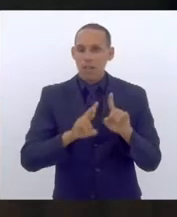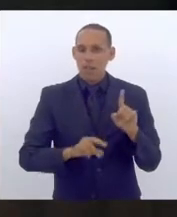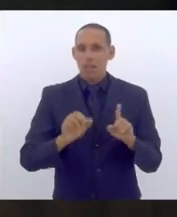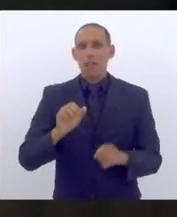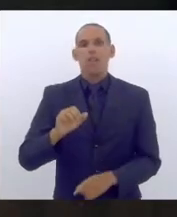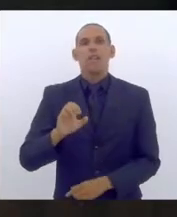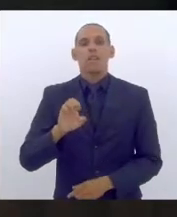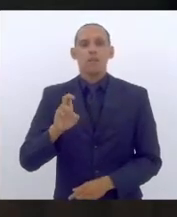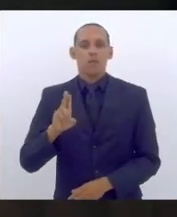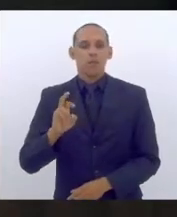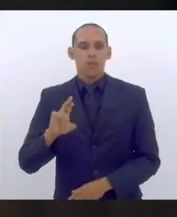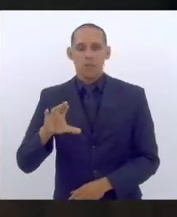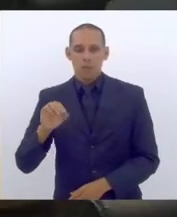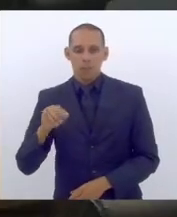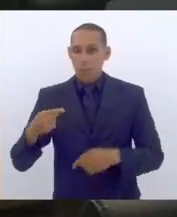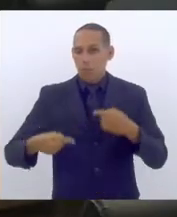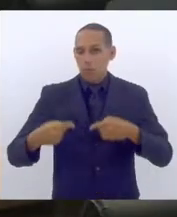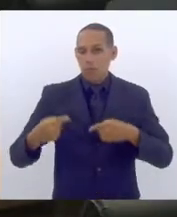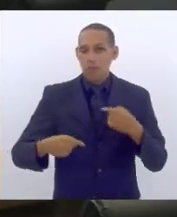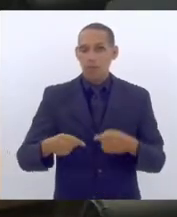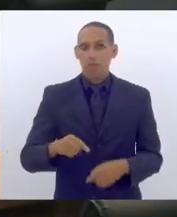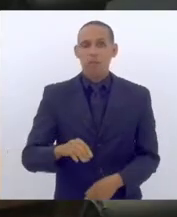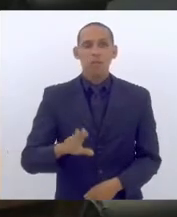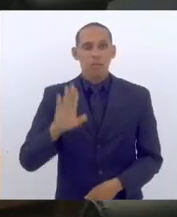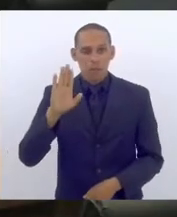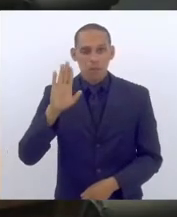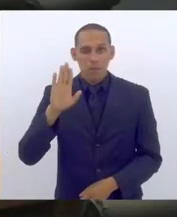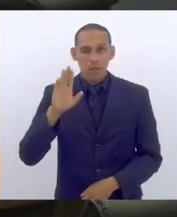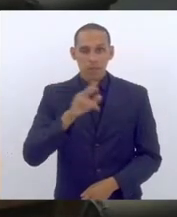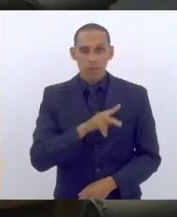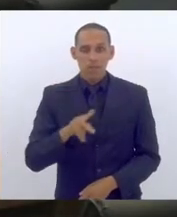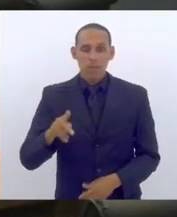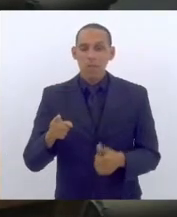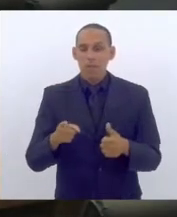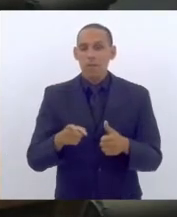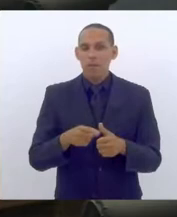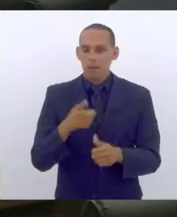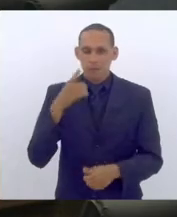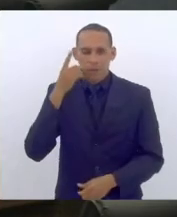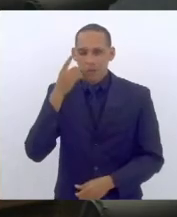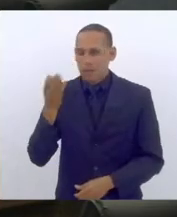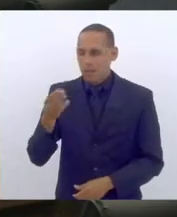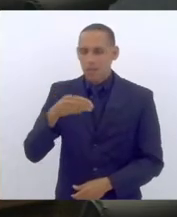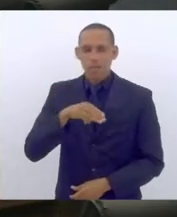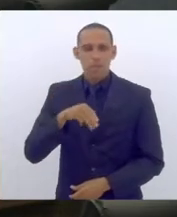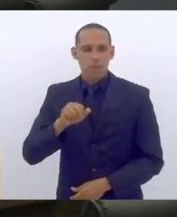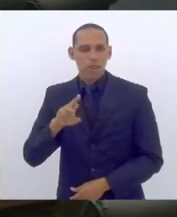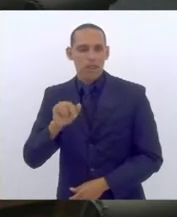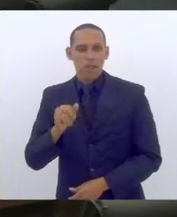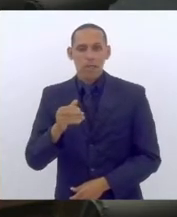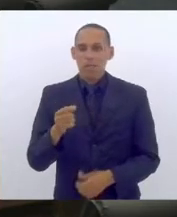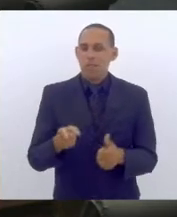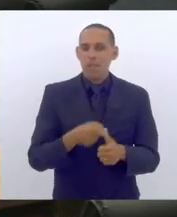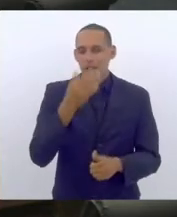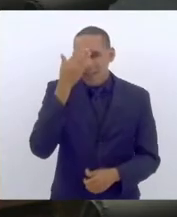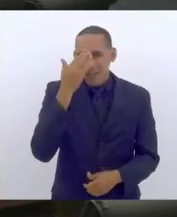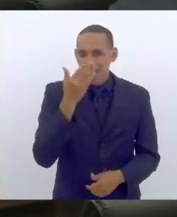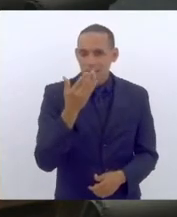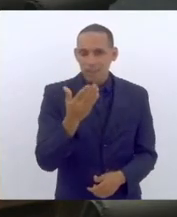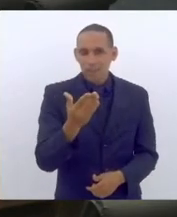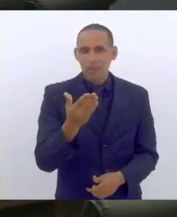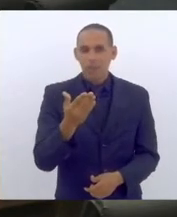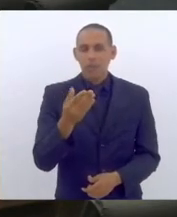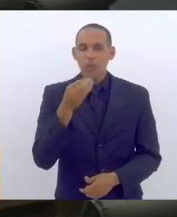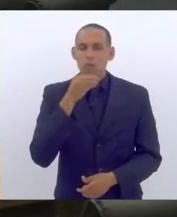discussão presidente em primeiro lugar eu quero agradecer a vossa excelência oportunidade